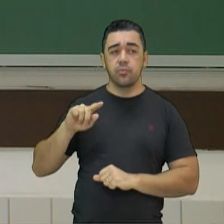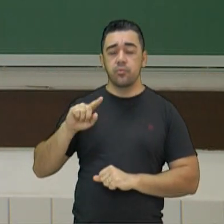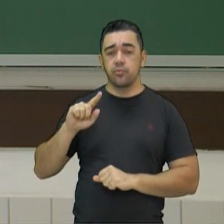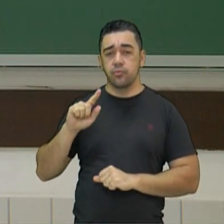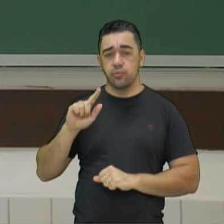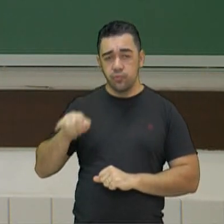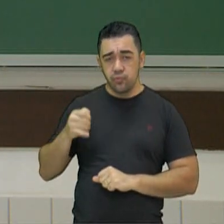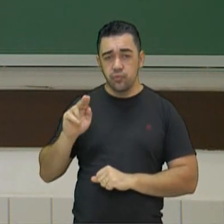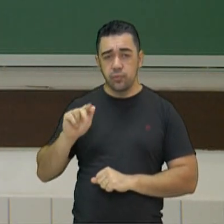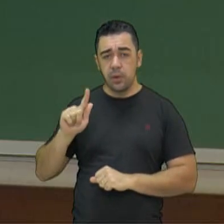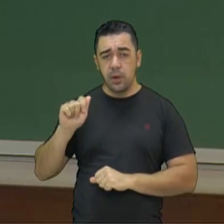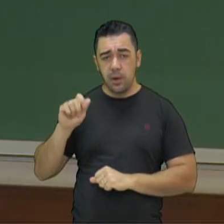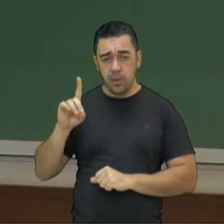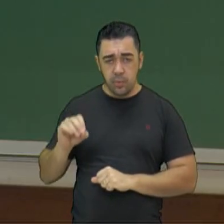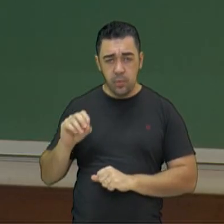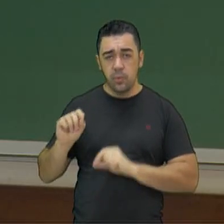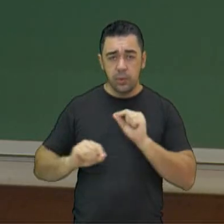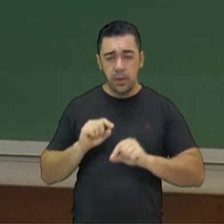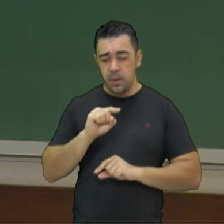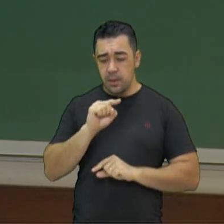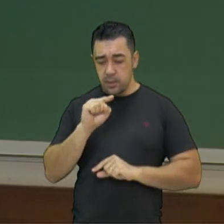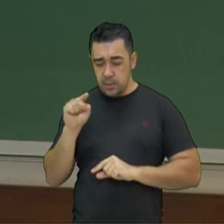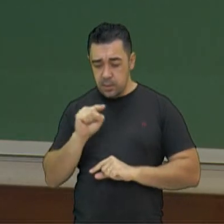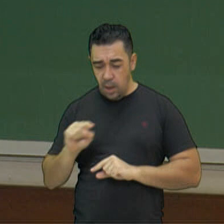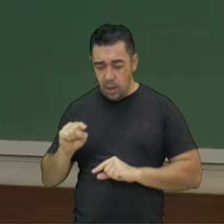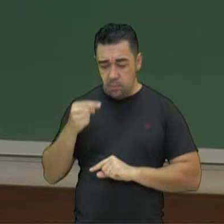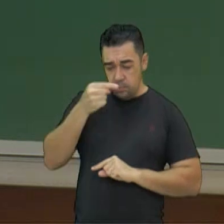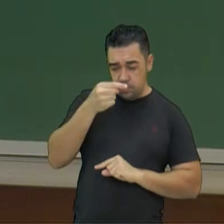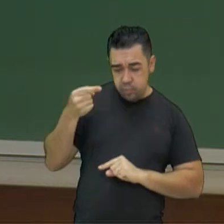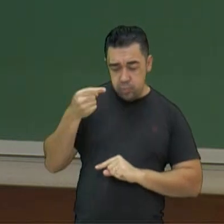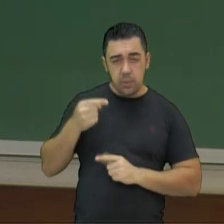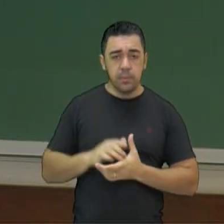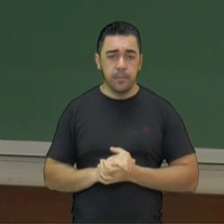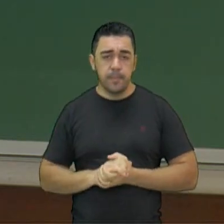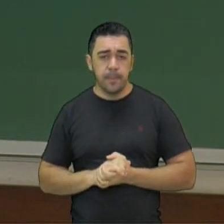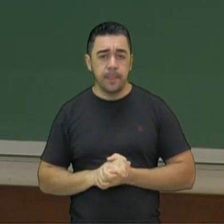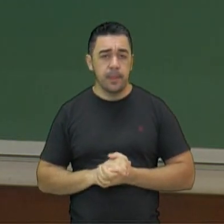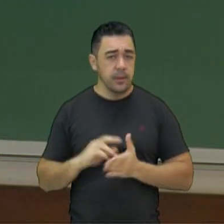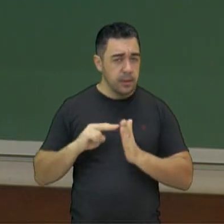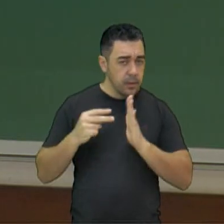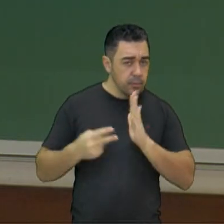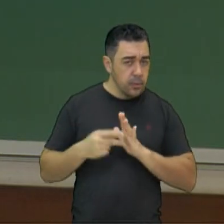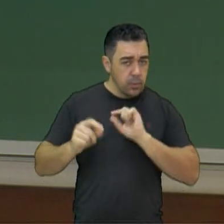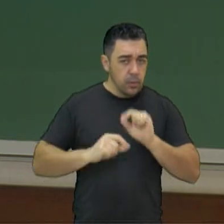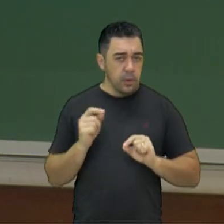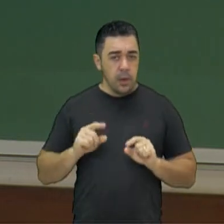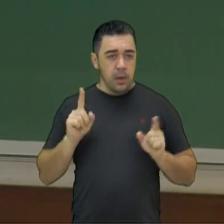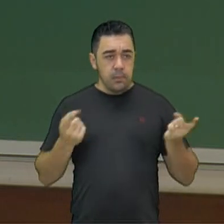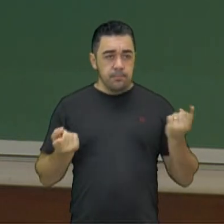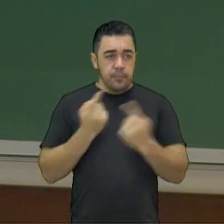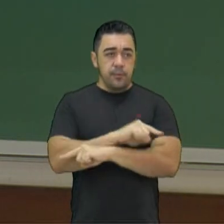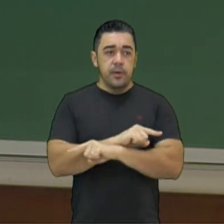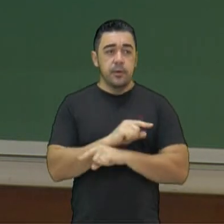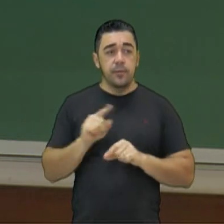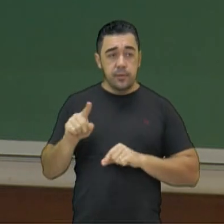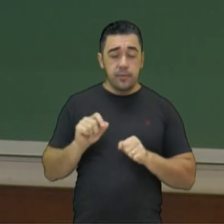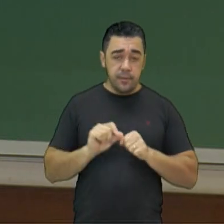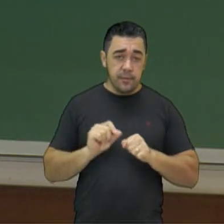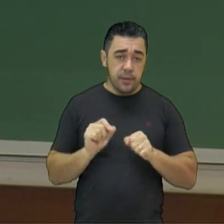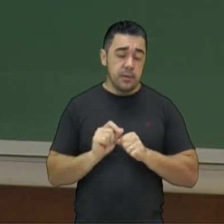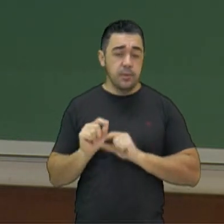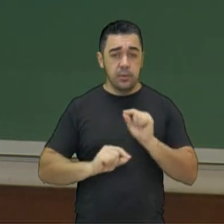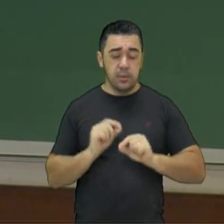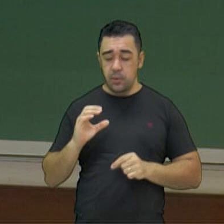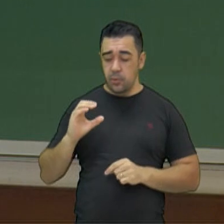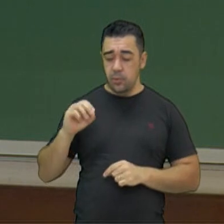seu conjugado, que é indicado pelo Z com um tracinho em cima, e relembro para vocês que quando você vai escrever o conjugado do